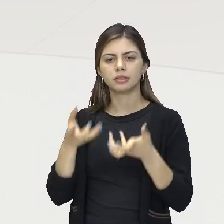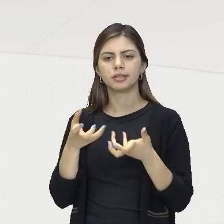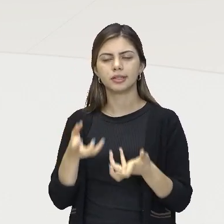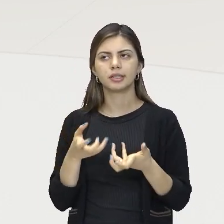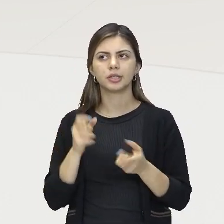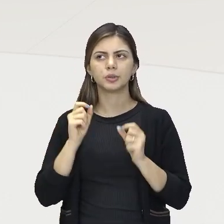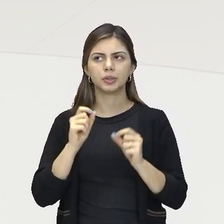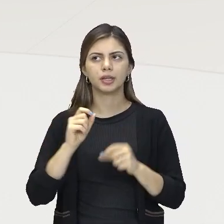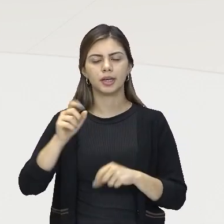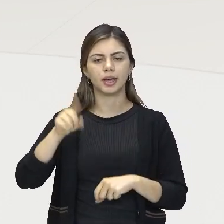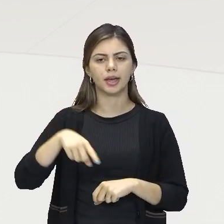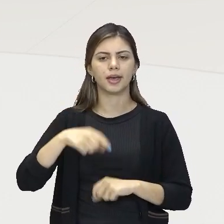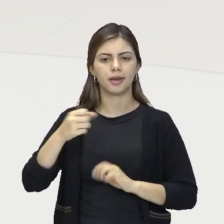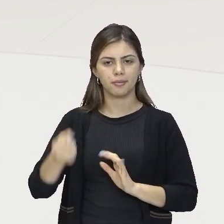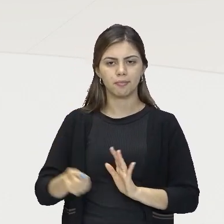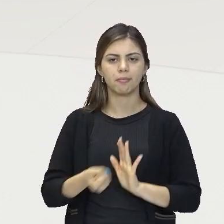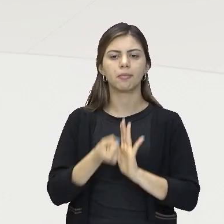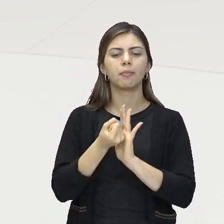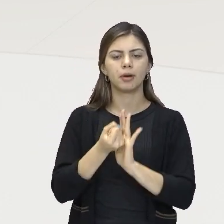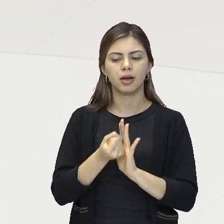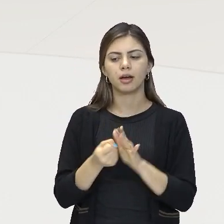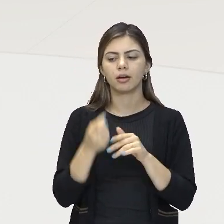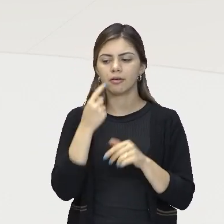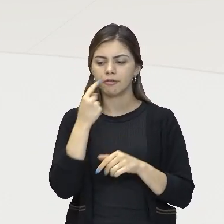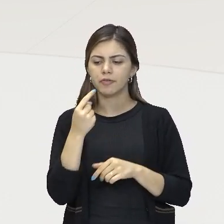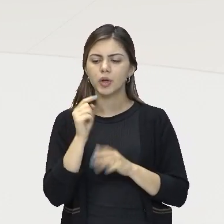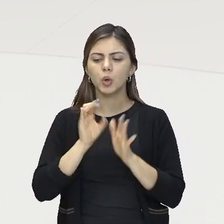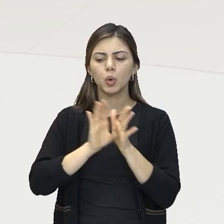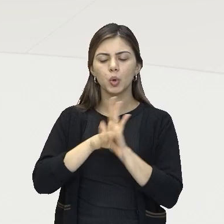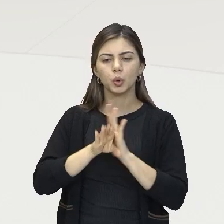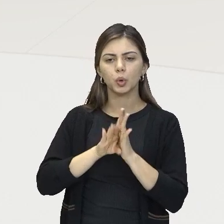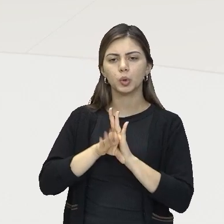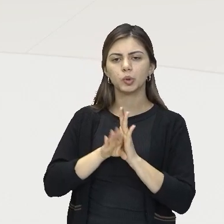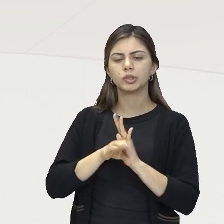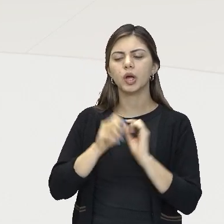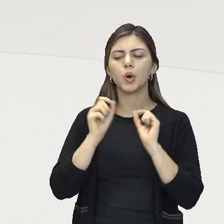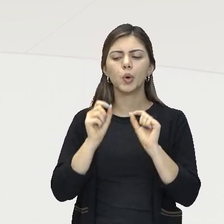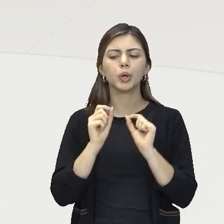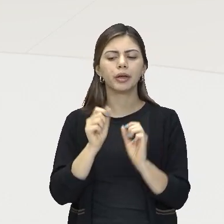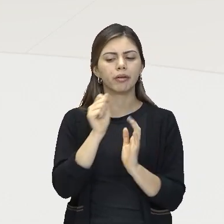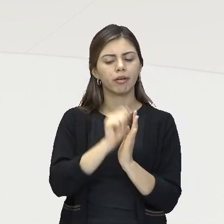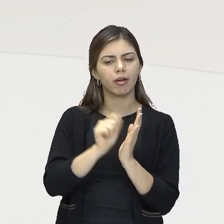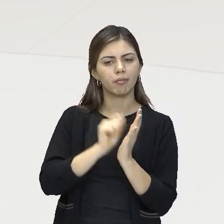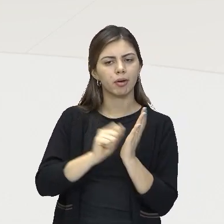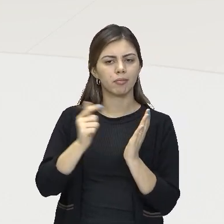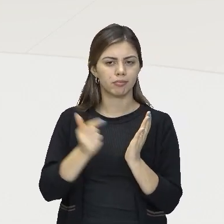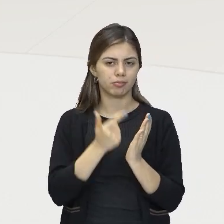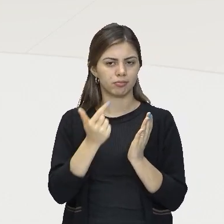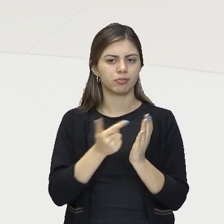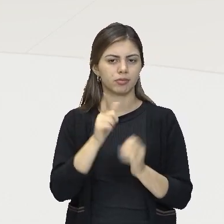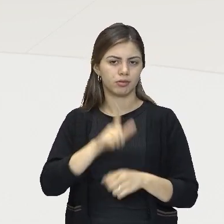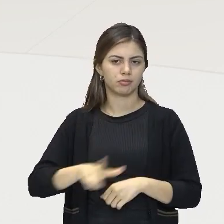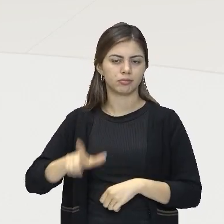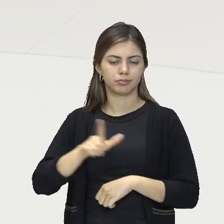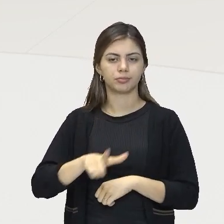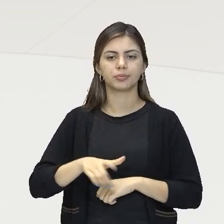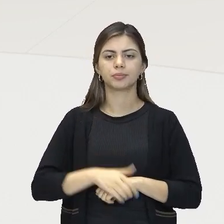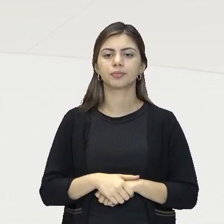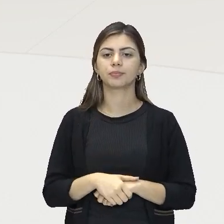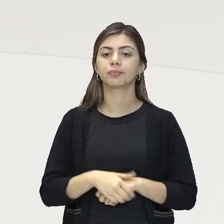chegar realmente a um conceito do que seria a escrita, a literatura moderna. Certo? Então, vamos